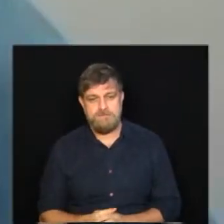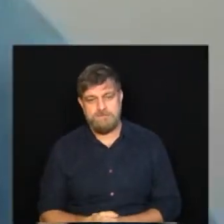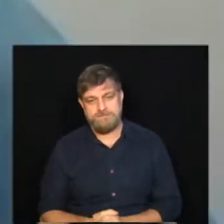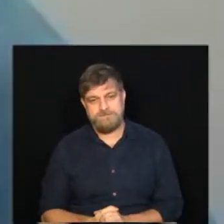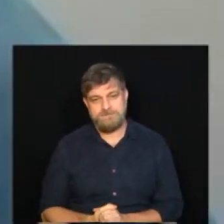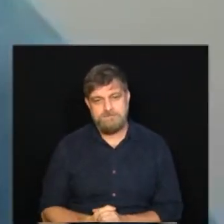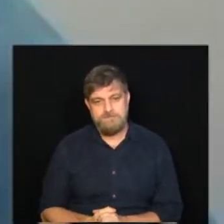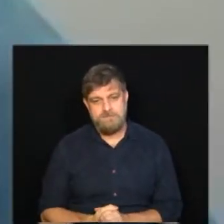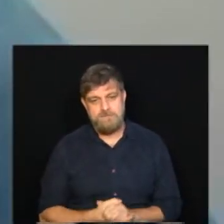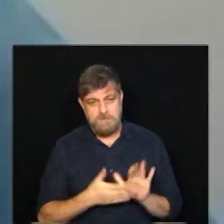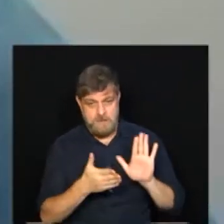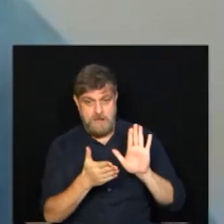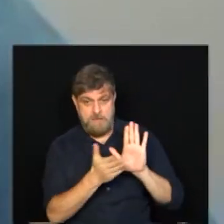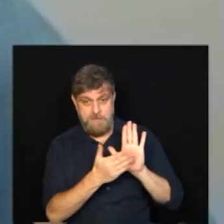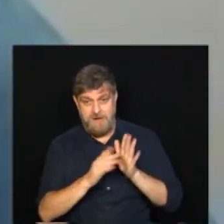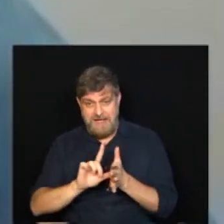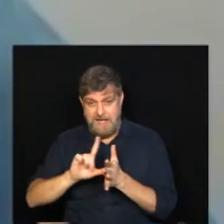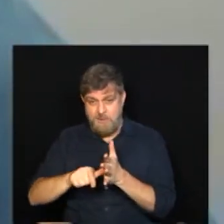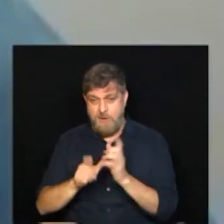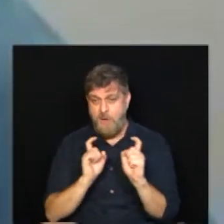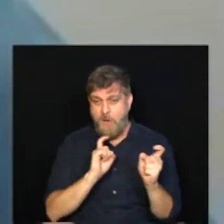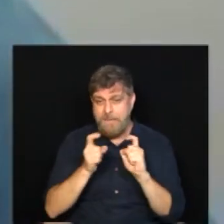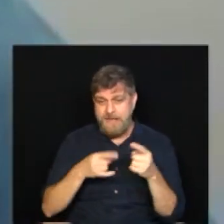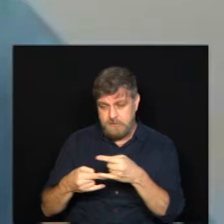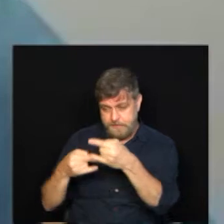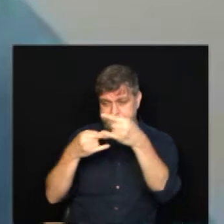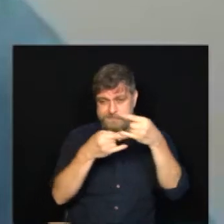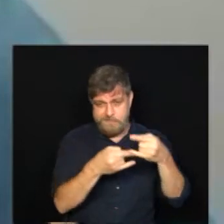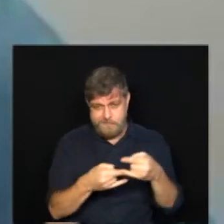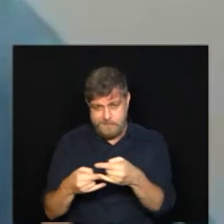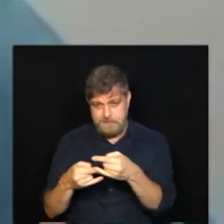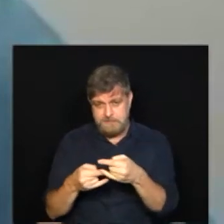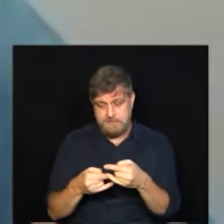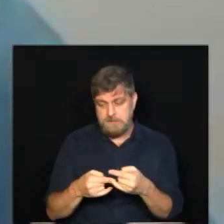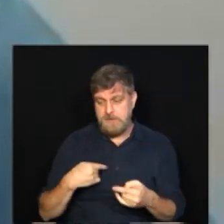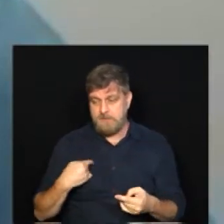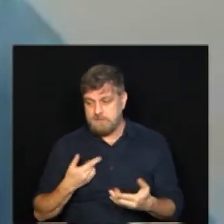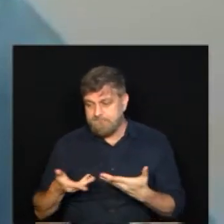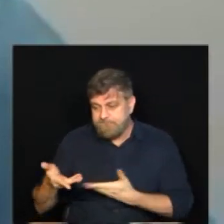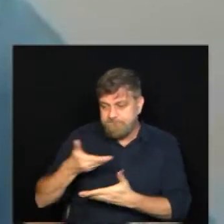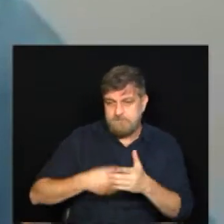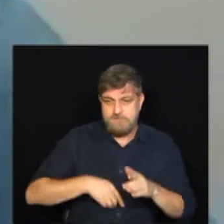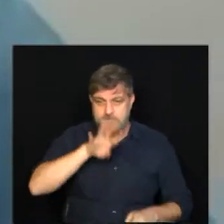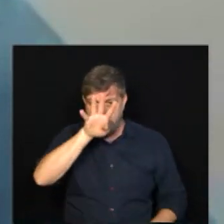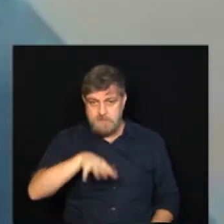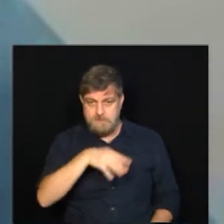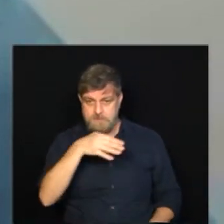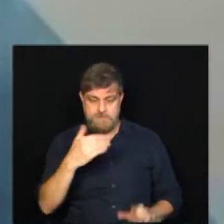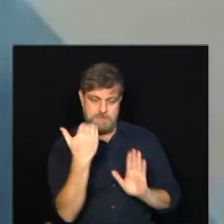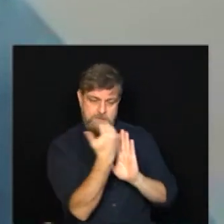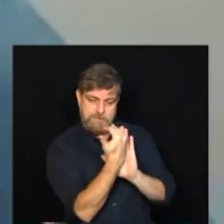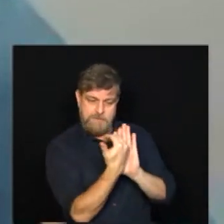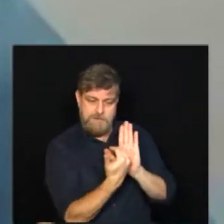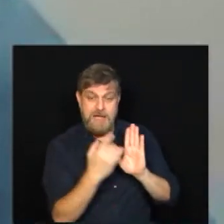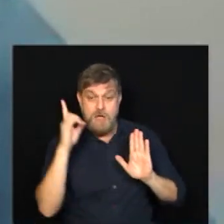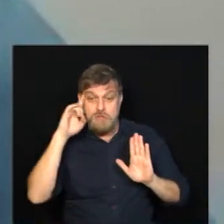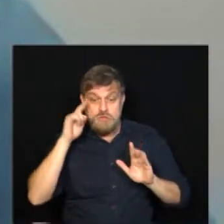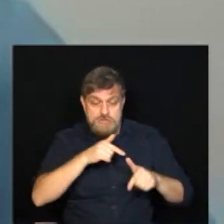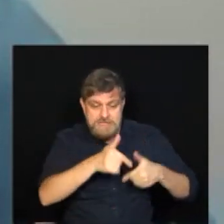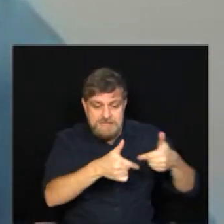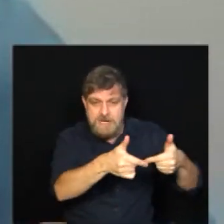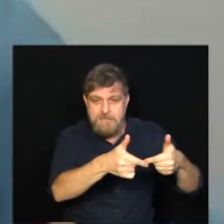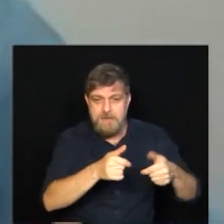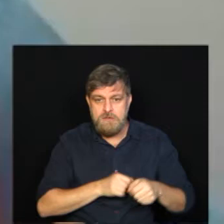Eu vou propor depois uma reunião virtual para a gente estabelecer um cronograma de trabalhos e